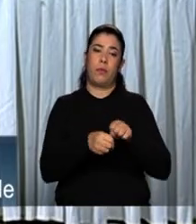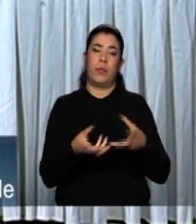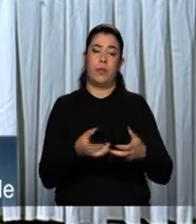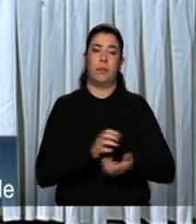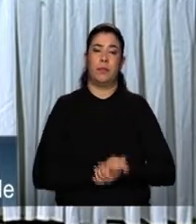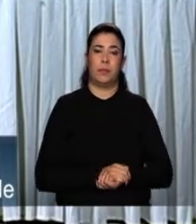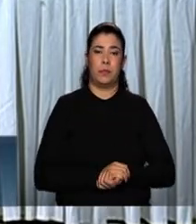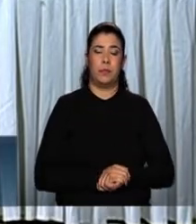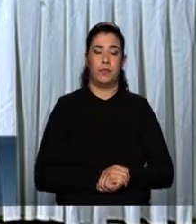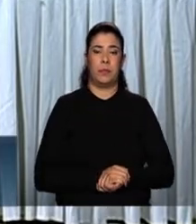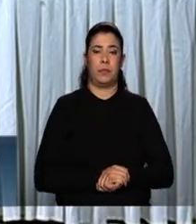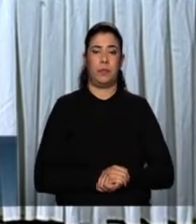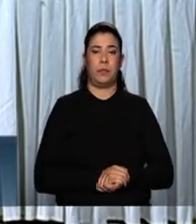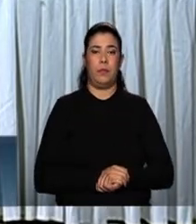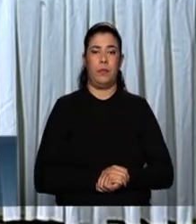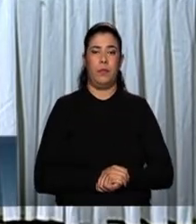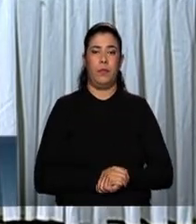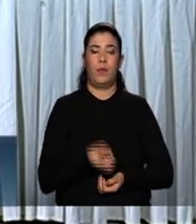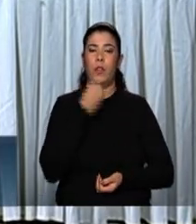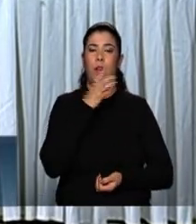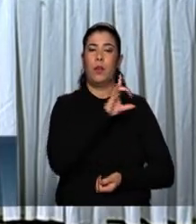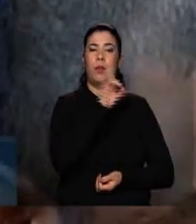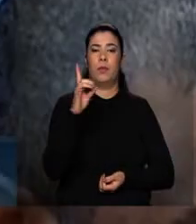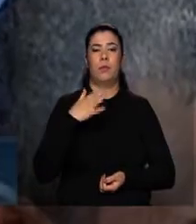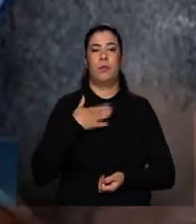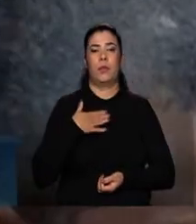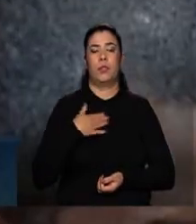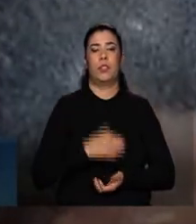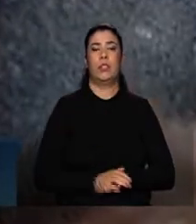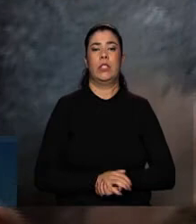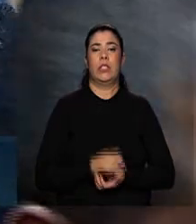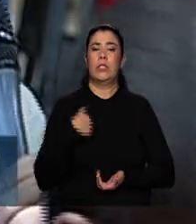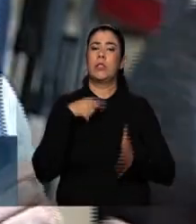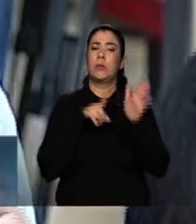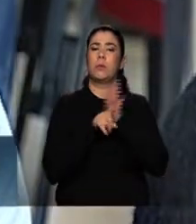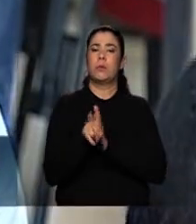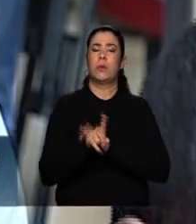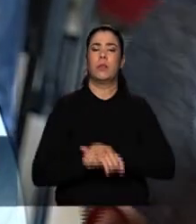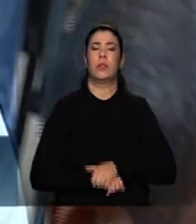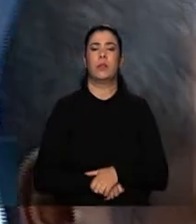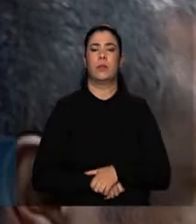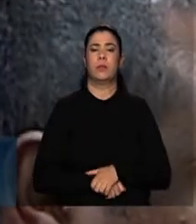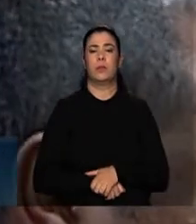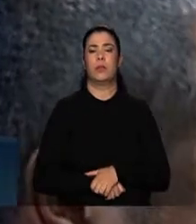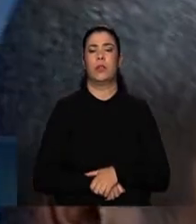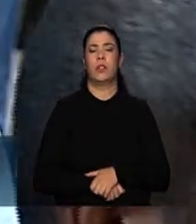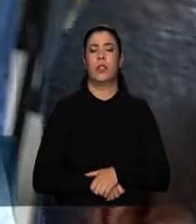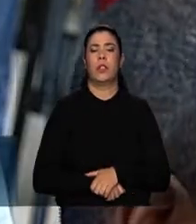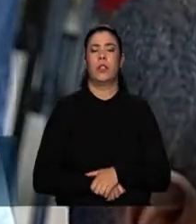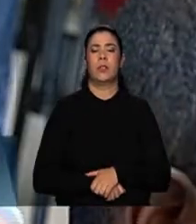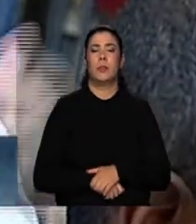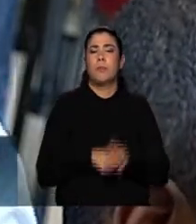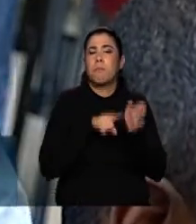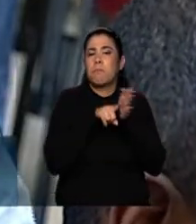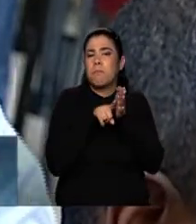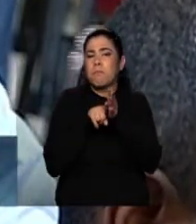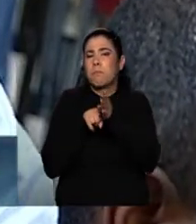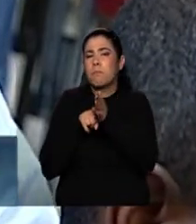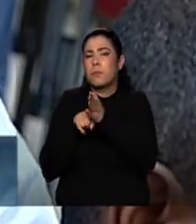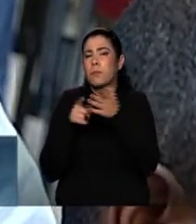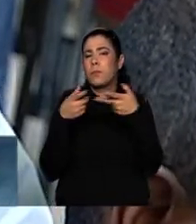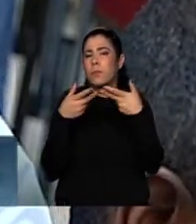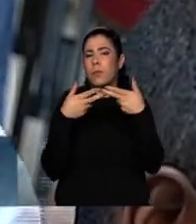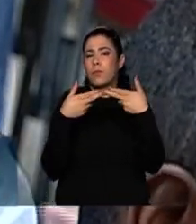Bom, gente. Bom dia, Felipe Matoso, do Portal G1. Ministro, pegando os critérios, e entre eles